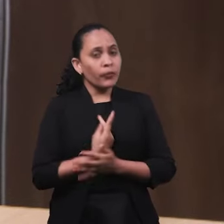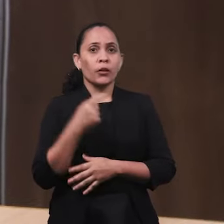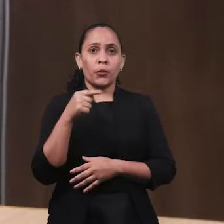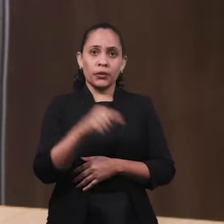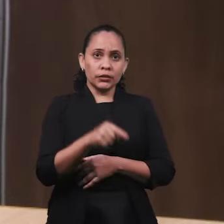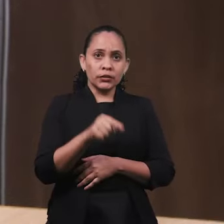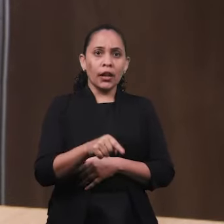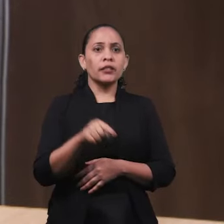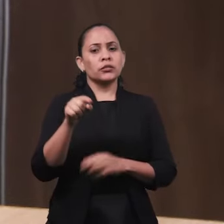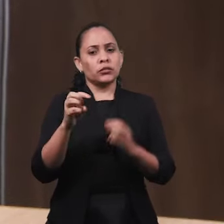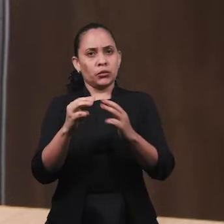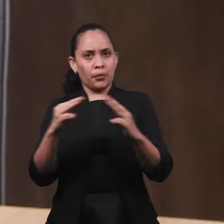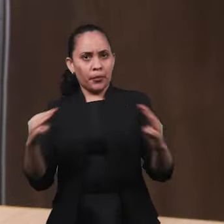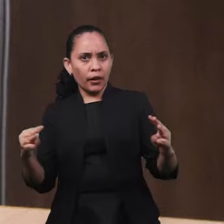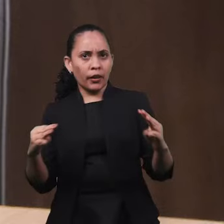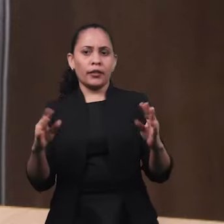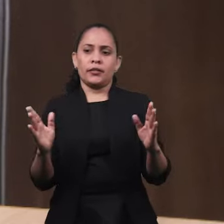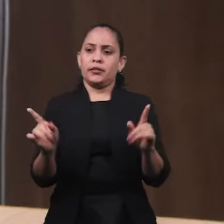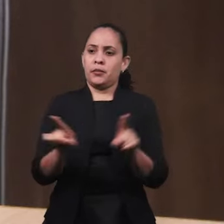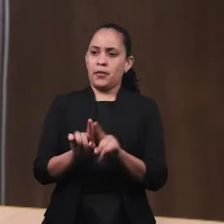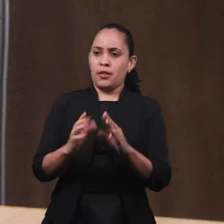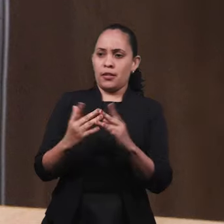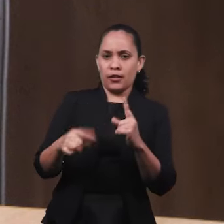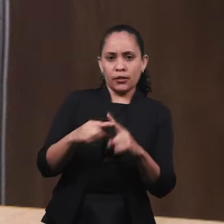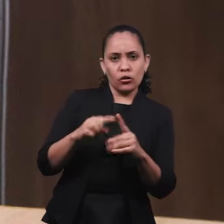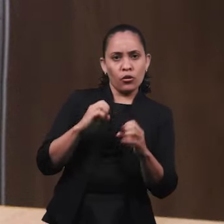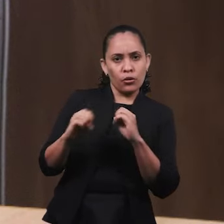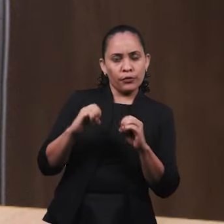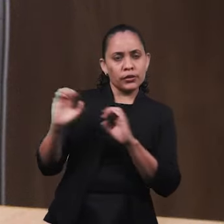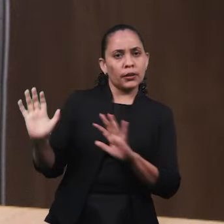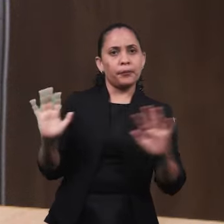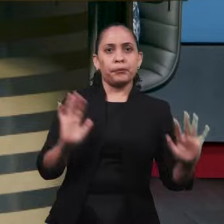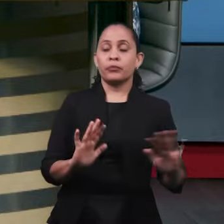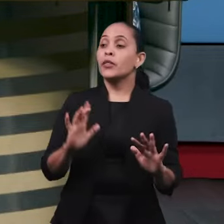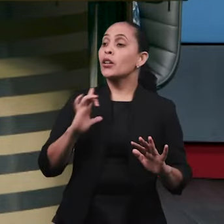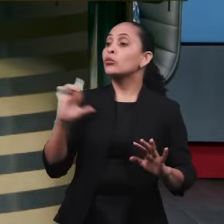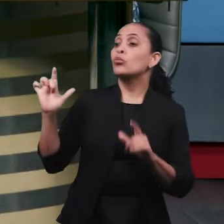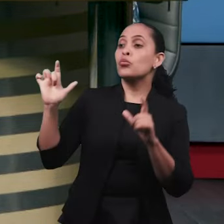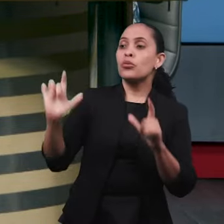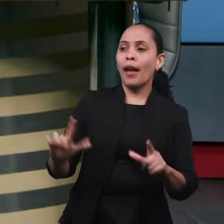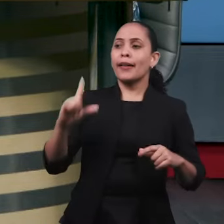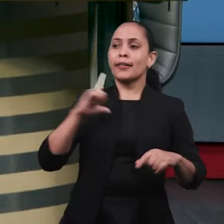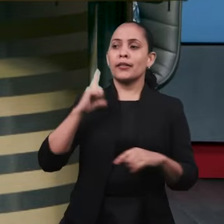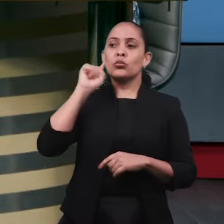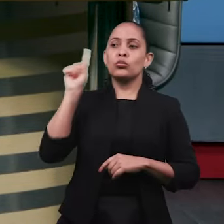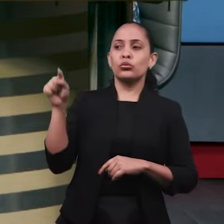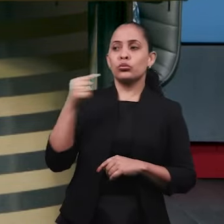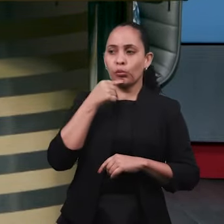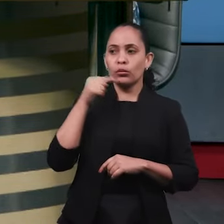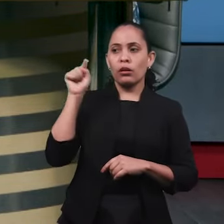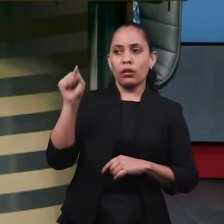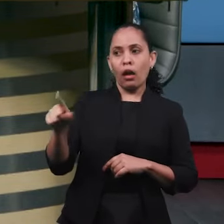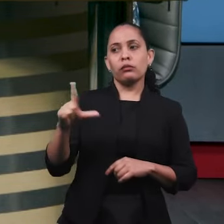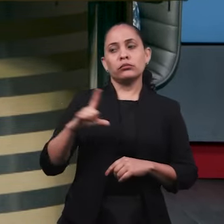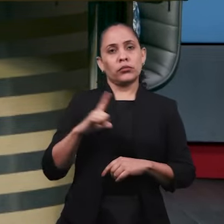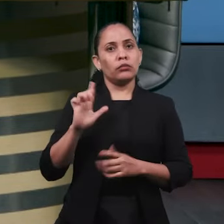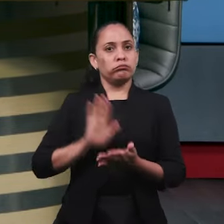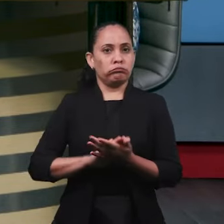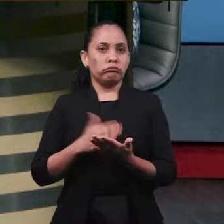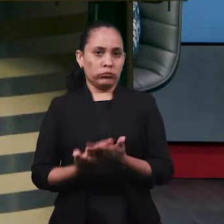também. Funcionam nos Manaíns ou nas igrejas essas oficinas? Onde estiver um surdo,